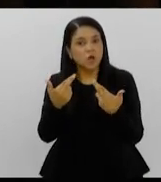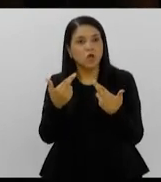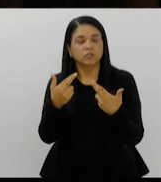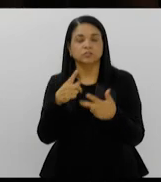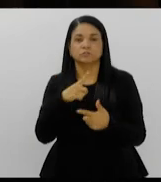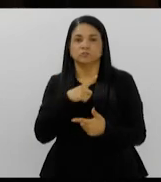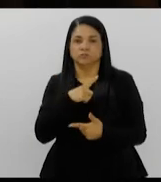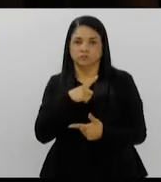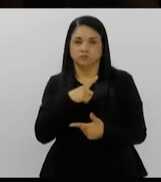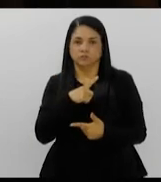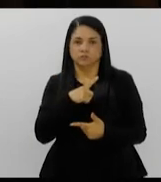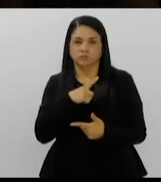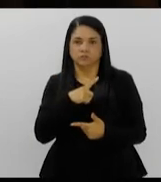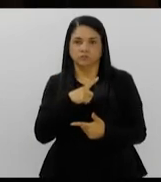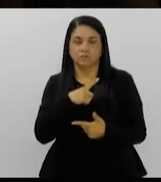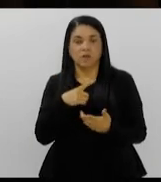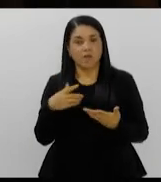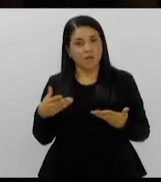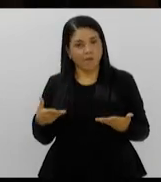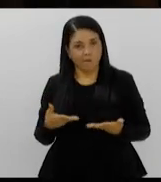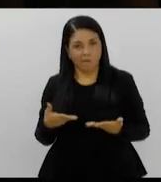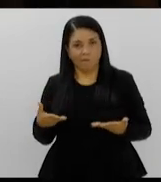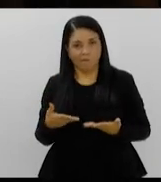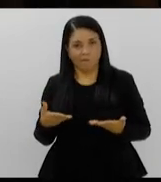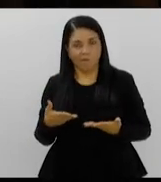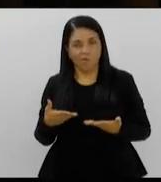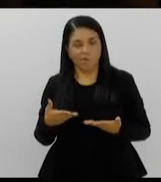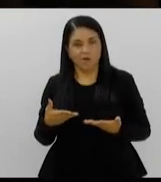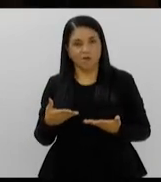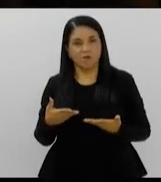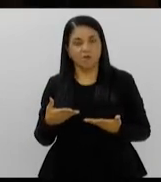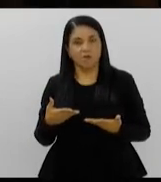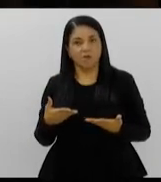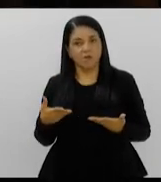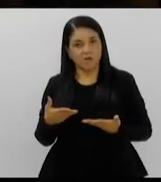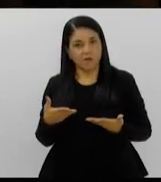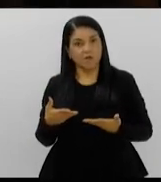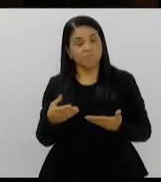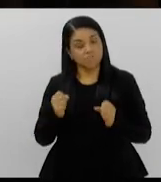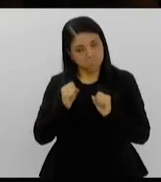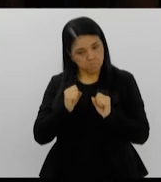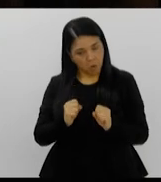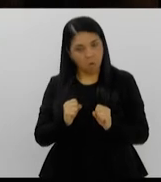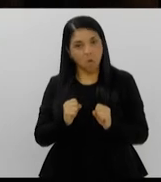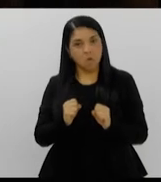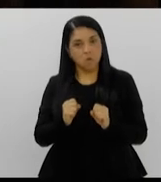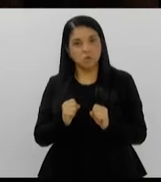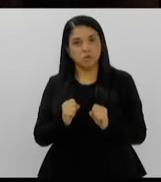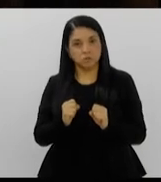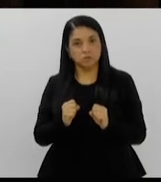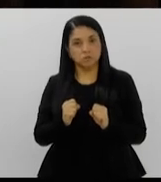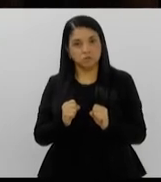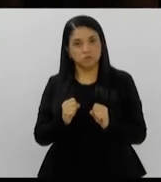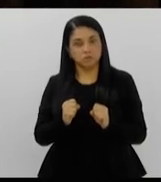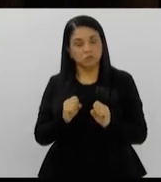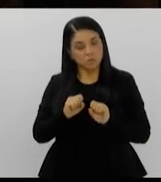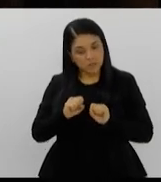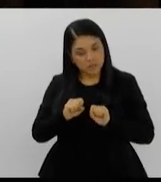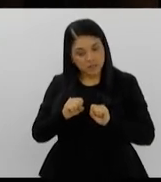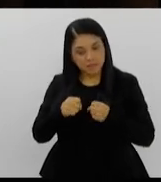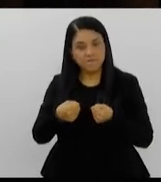eu agora vou ter o poder, vou poder fazer a minha